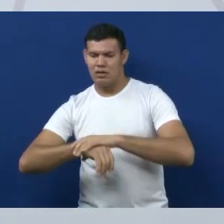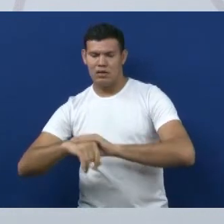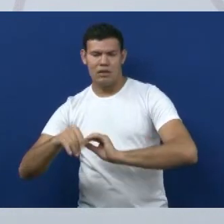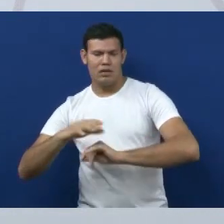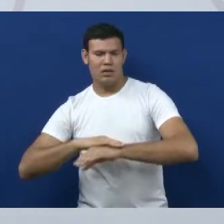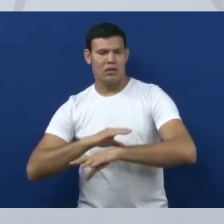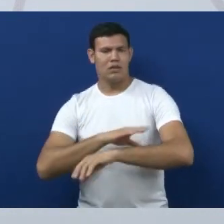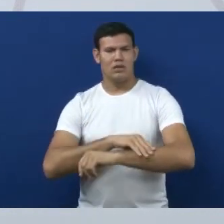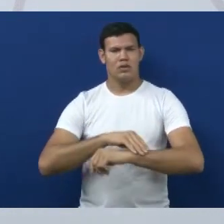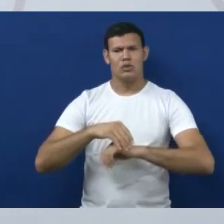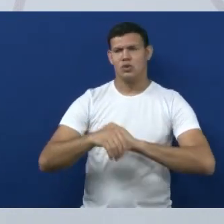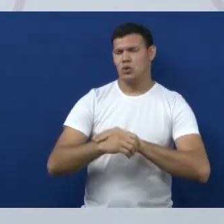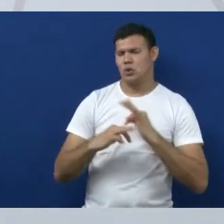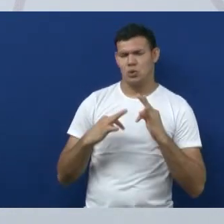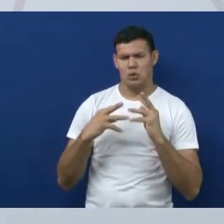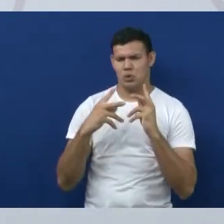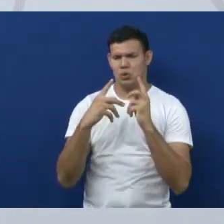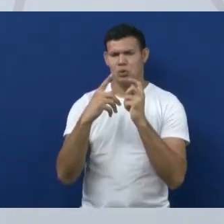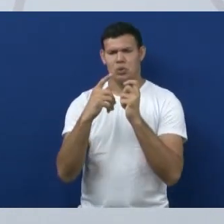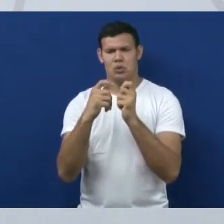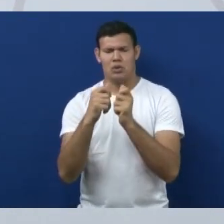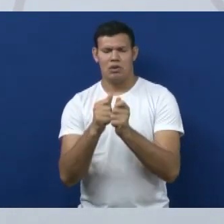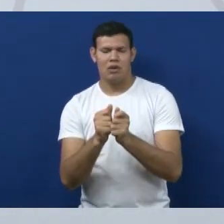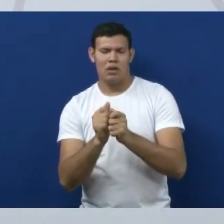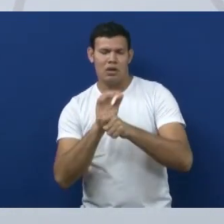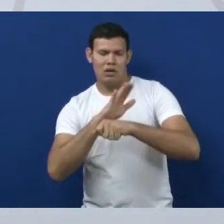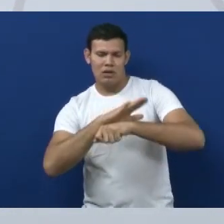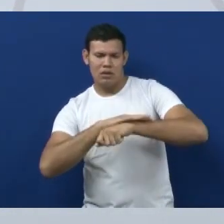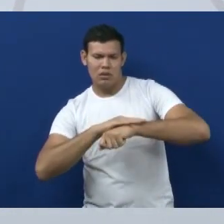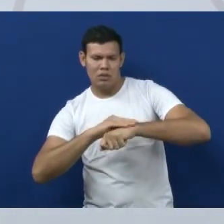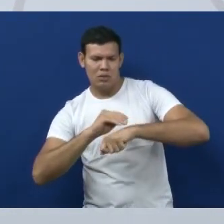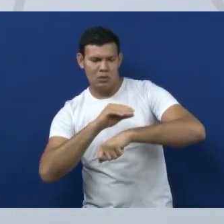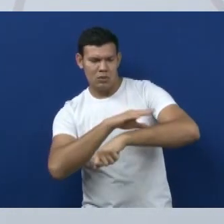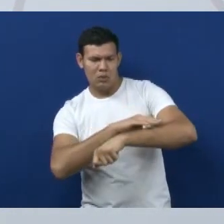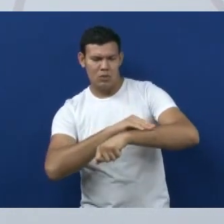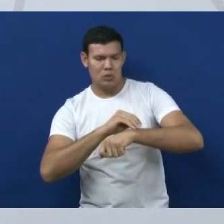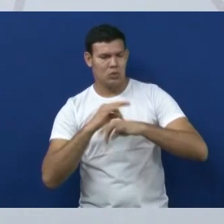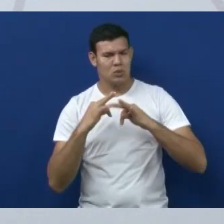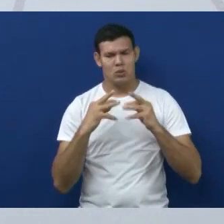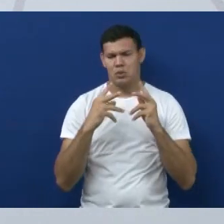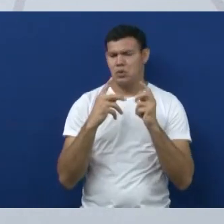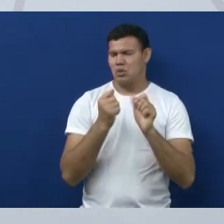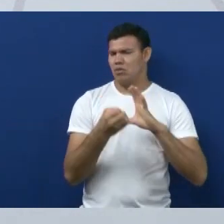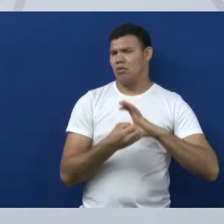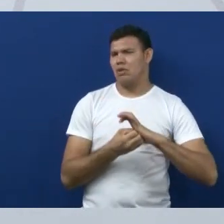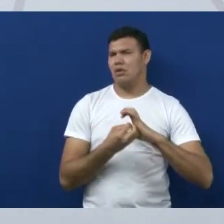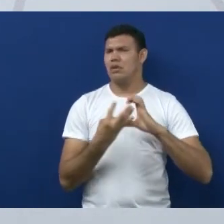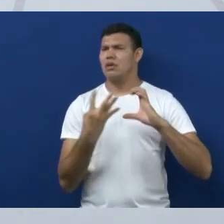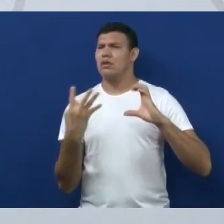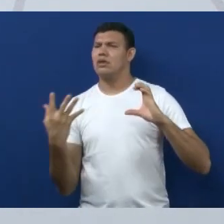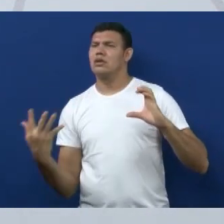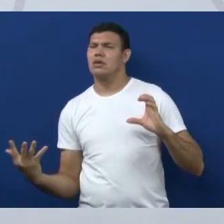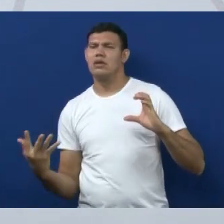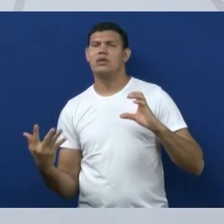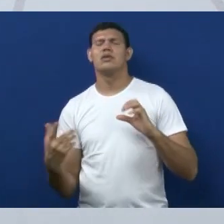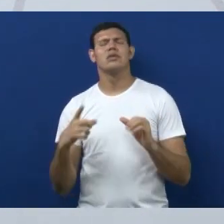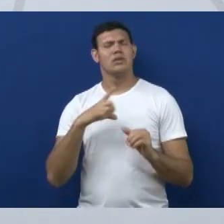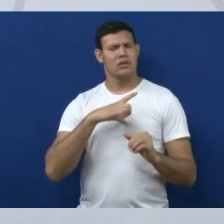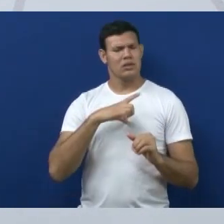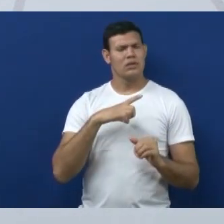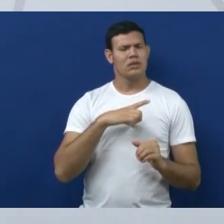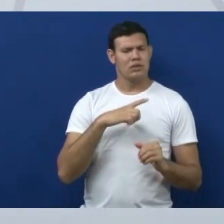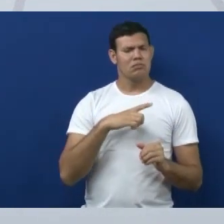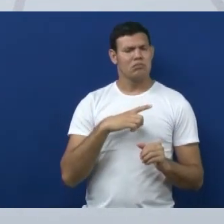a questão áspera ou o quanto ela é macia. Então, essas são características da matéria organolépticas que vão